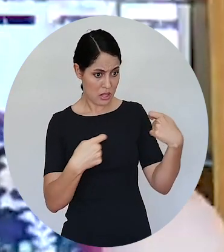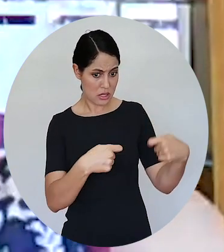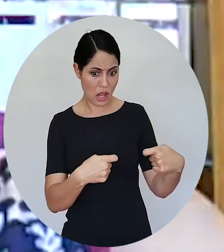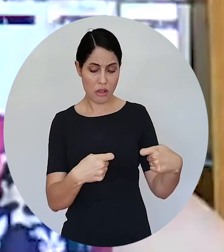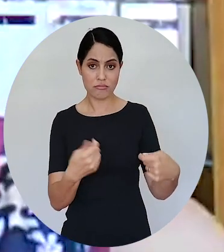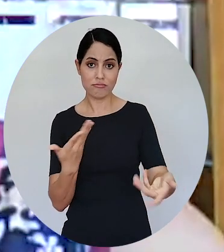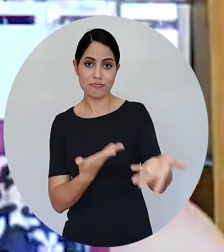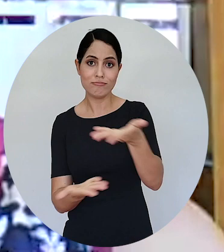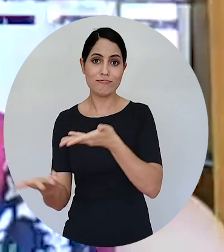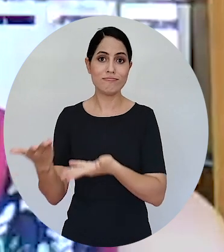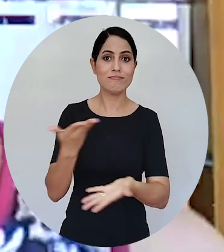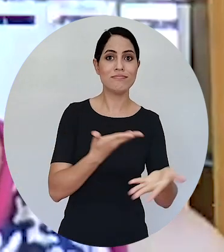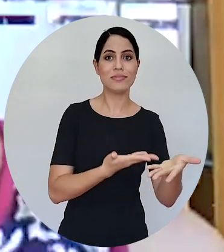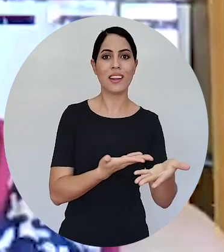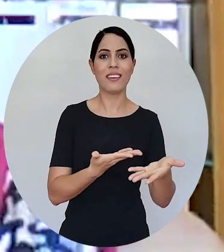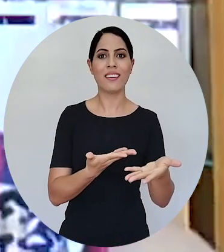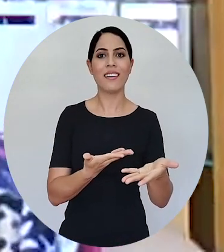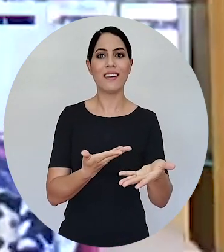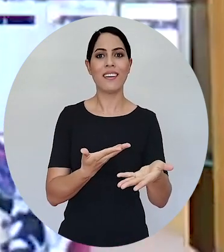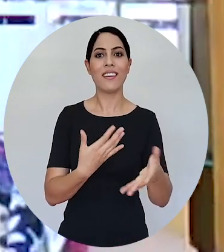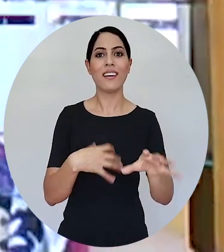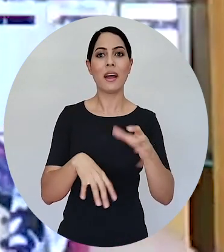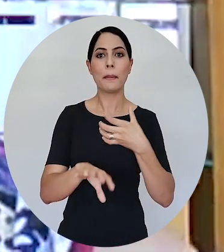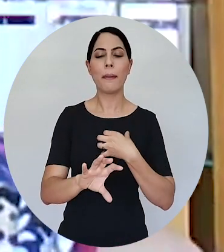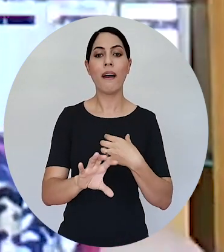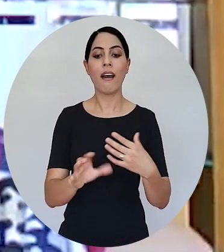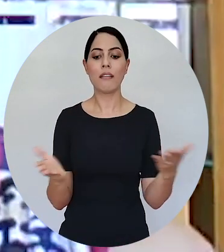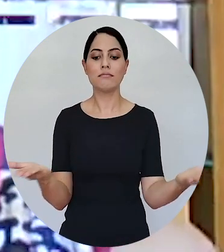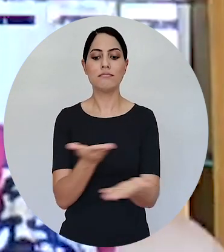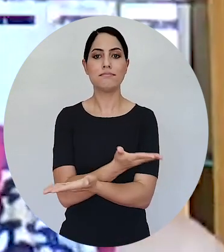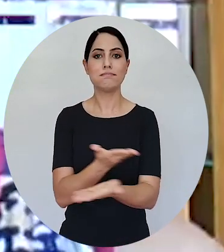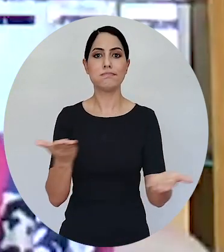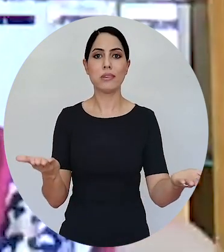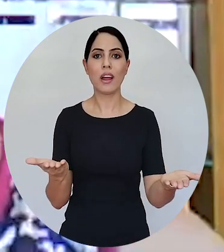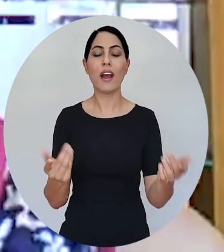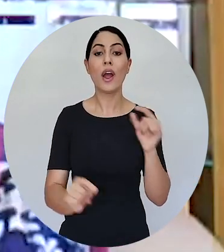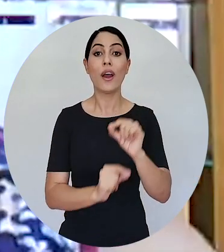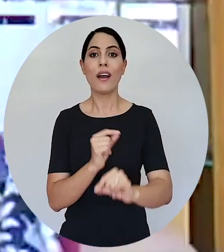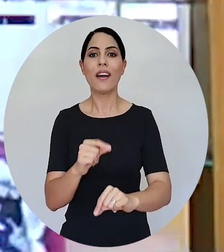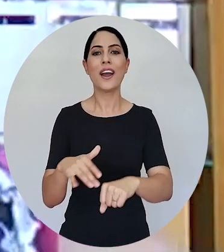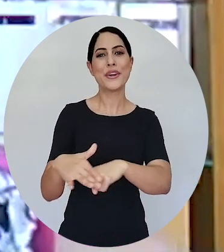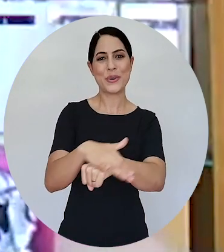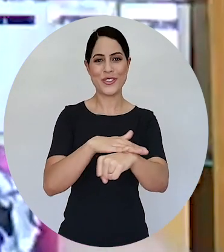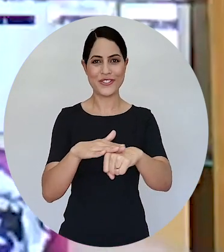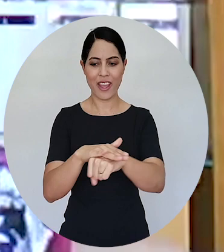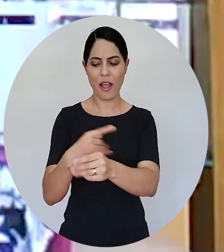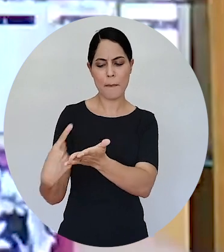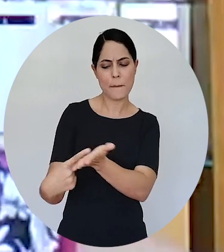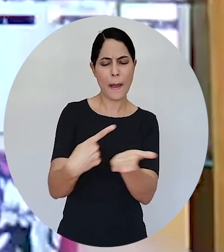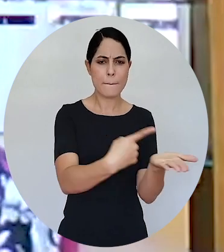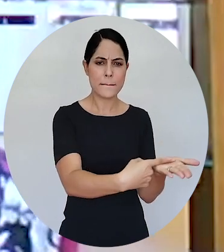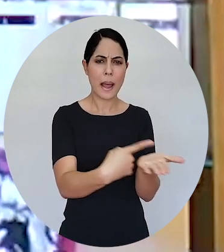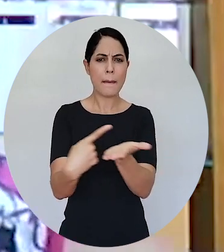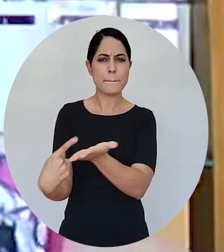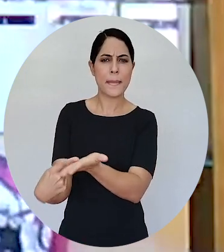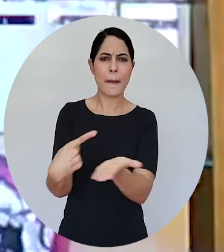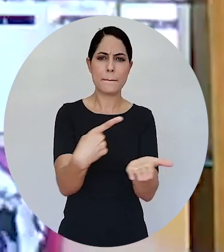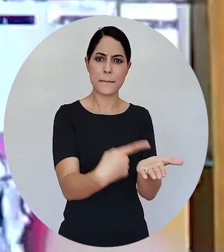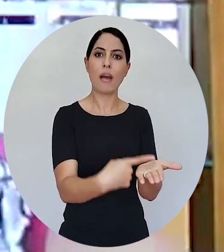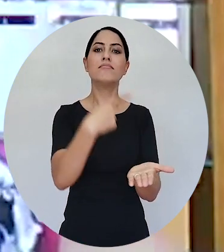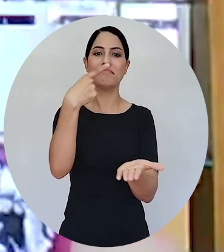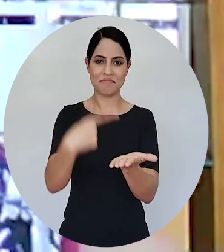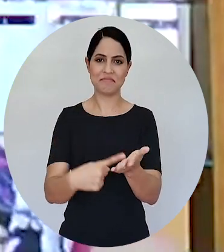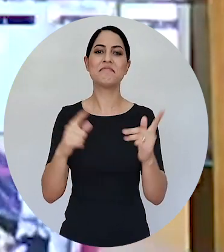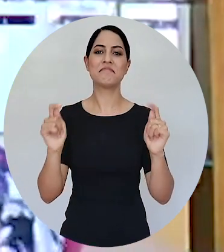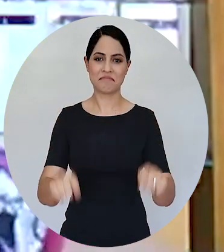desejos contemplados ao mesmo tempo que o dos outros, a gente abre uma porta de conversas e de negociação